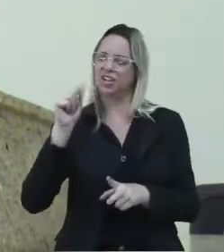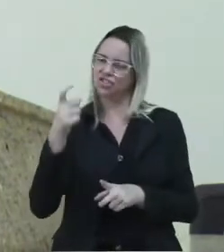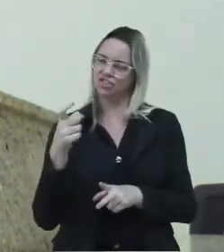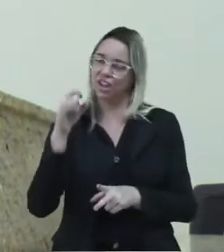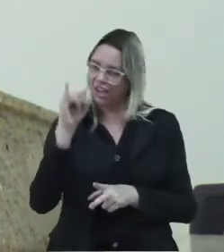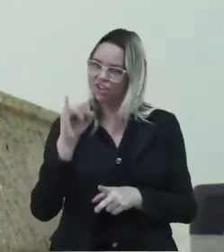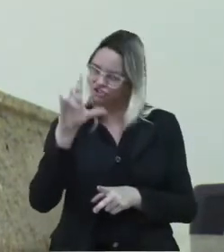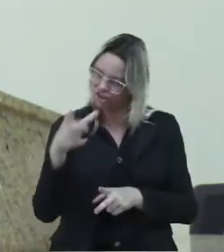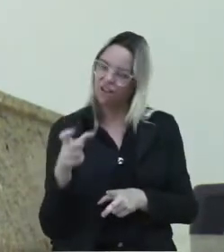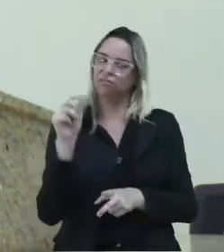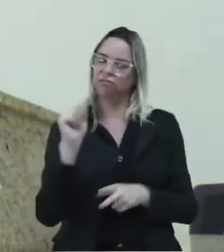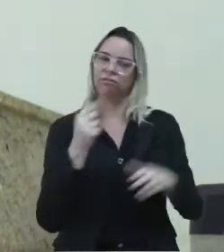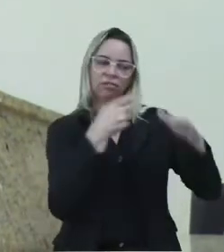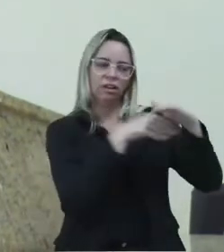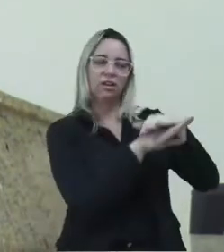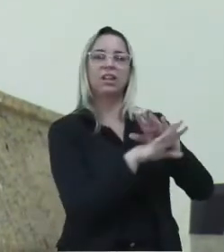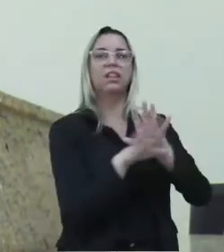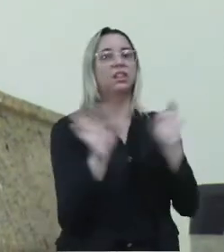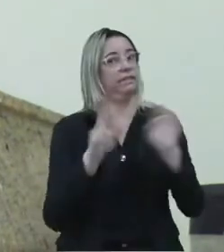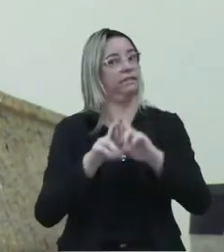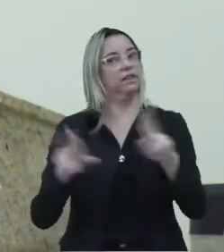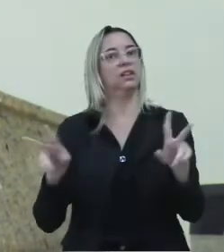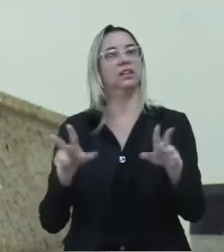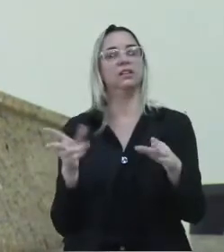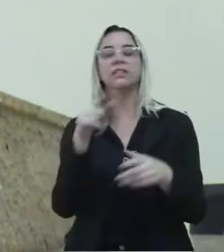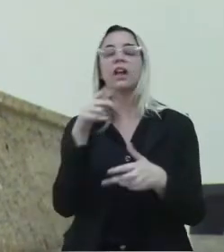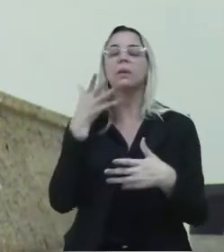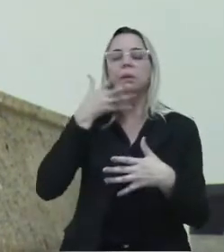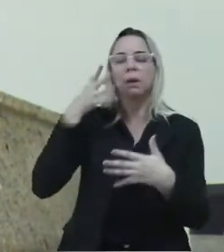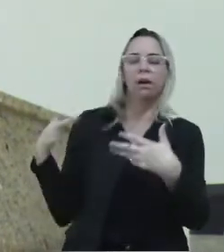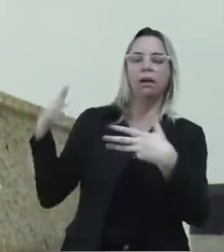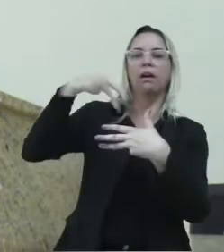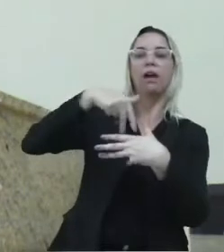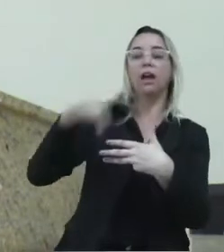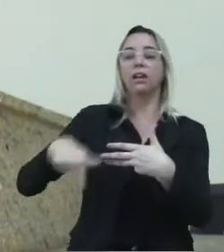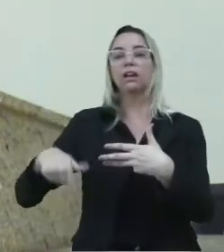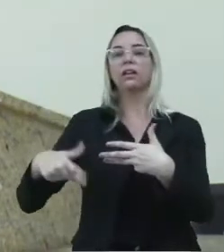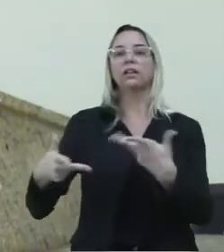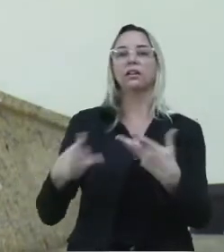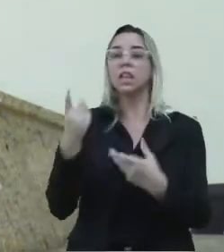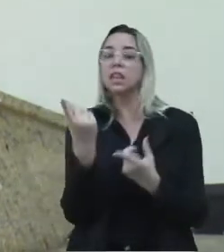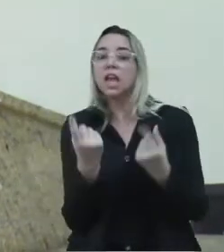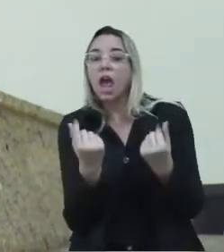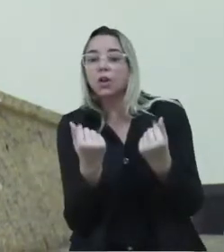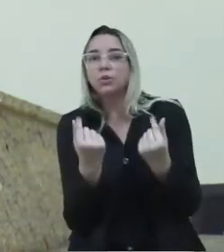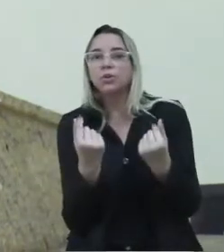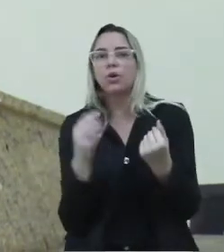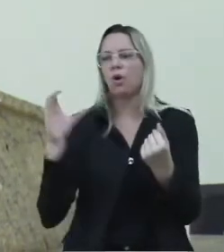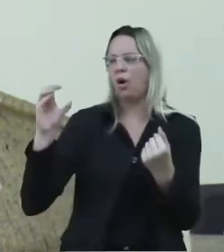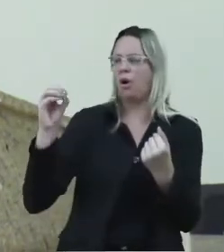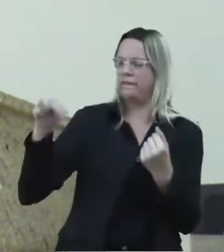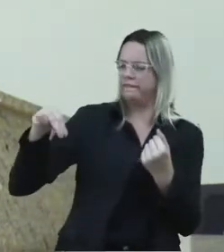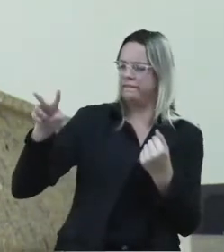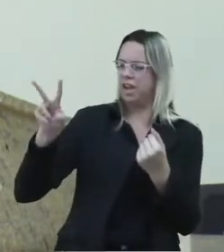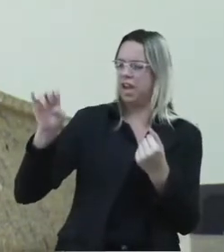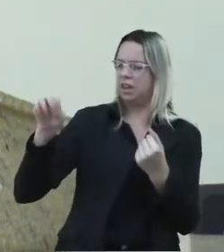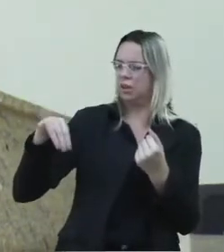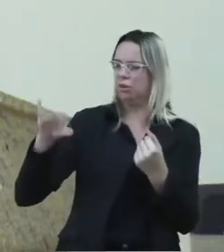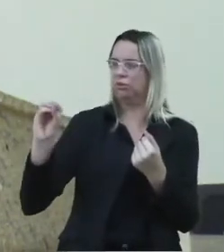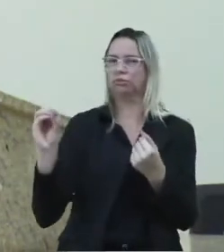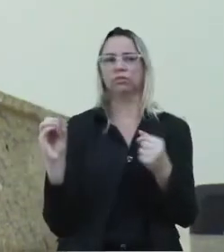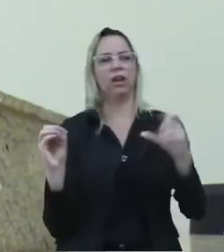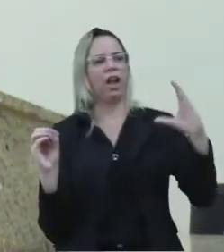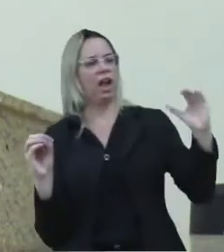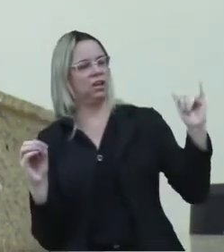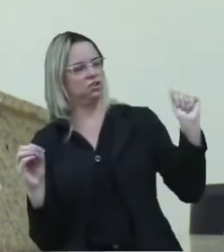aprenda para Vossa Excelência vir na tribuna e saber o que está falando. Dinheiro, dinheiro de convênio não é dinheiro em caixa. Está certo, vereador?